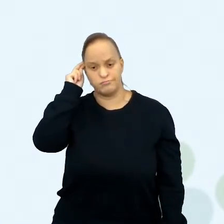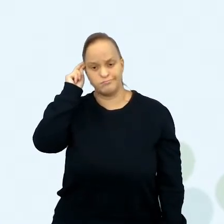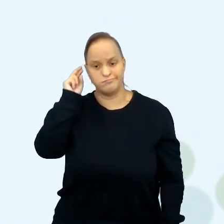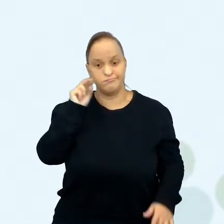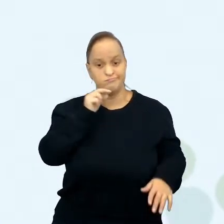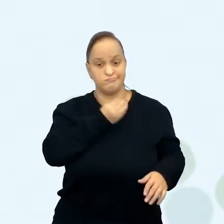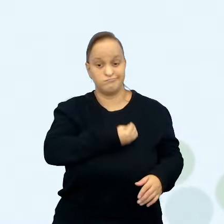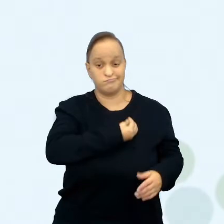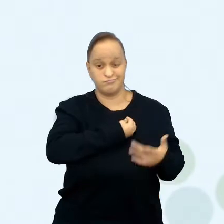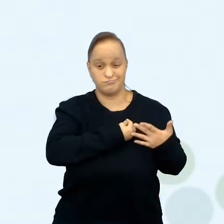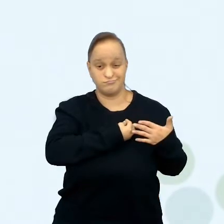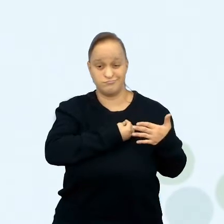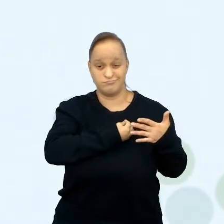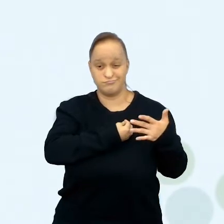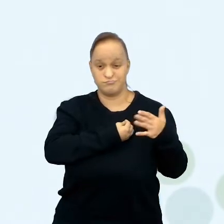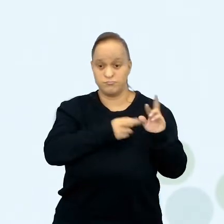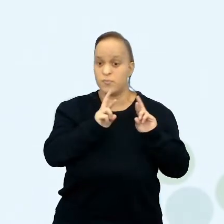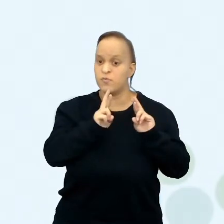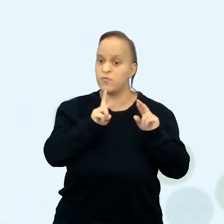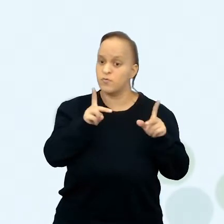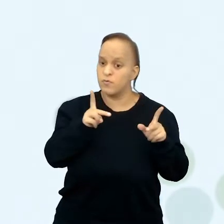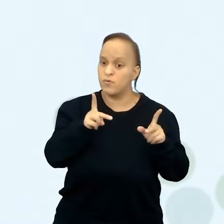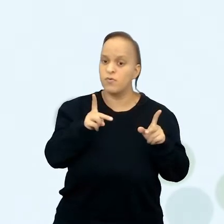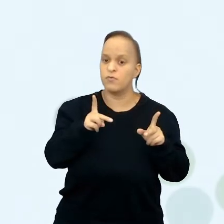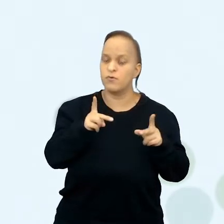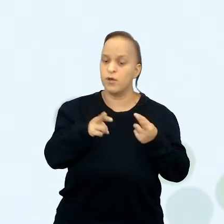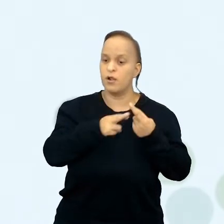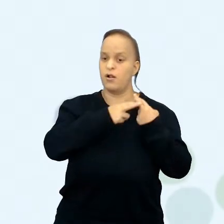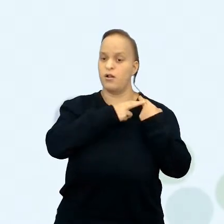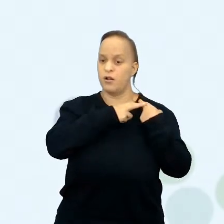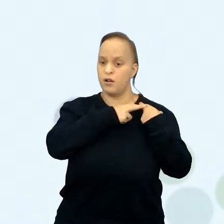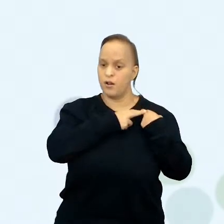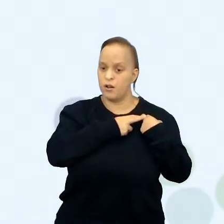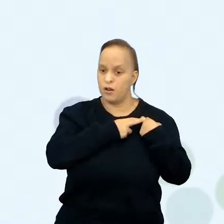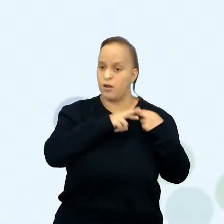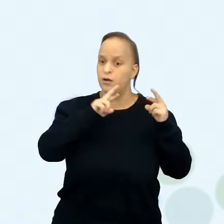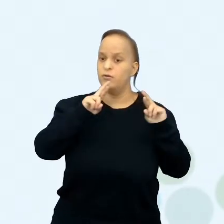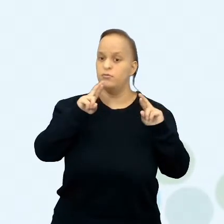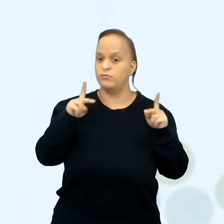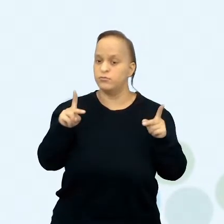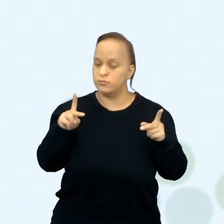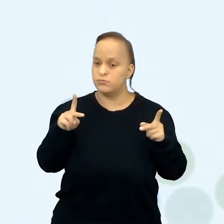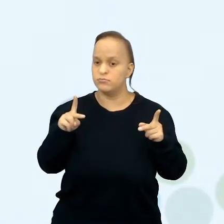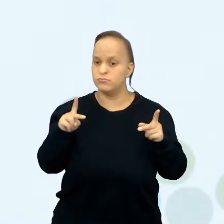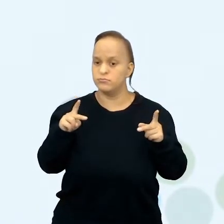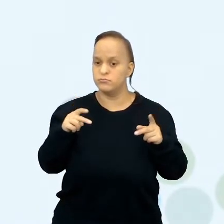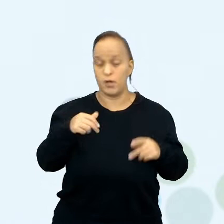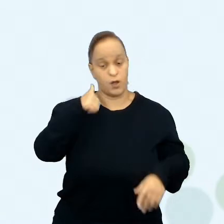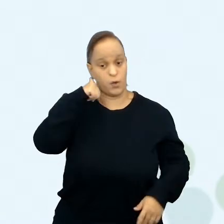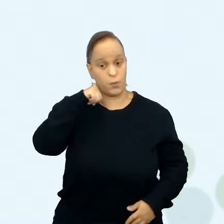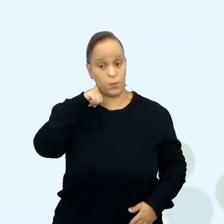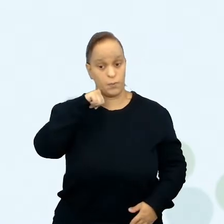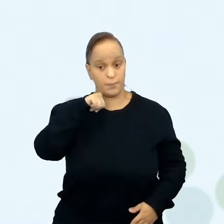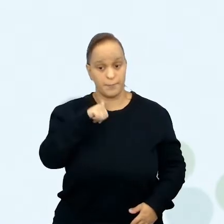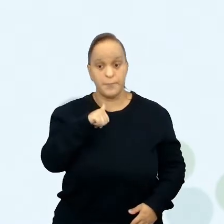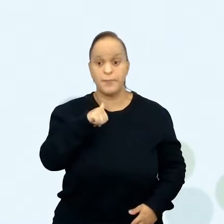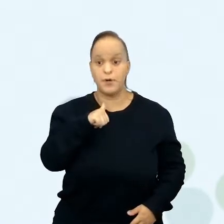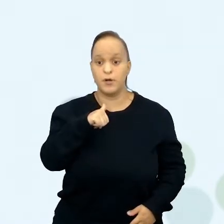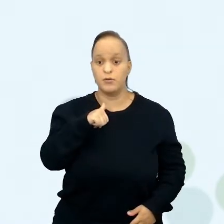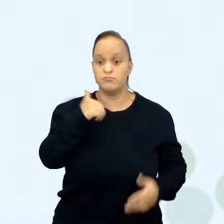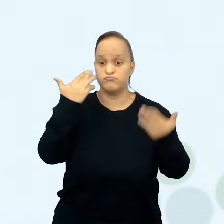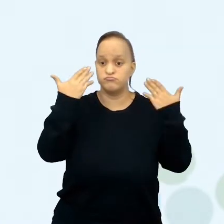cada um de nós tem vários papéis sociais que a gente desempenha na nossa vida. Eu sou mulher, estou